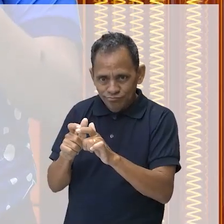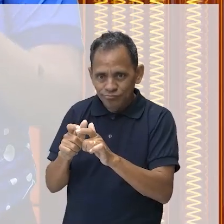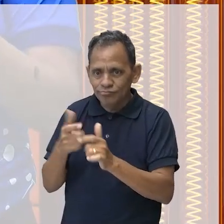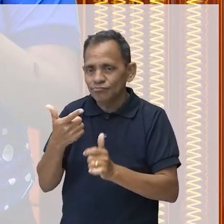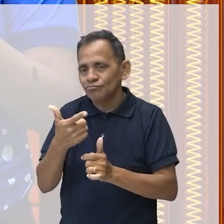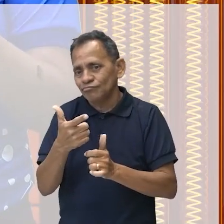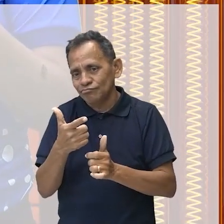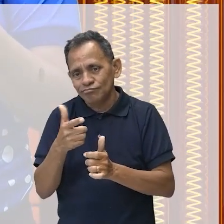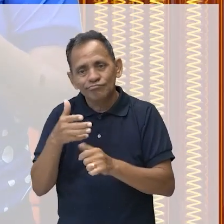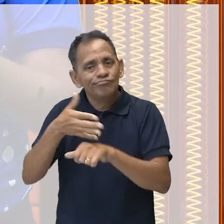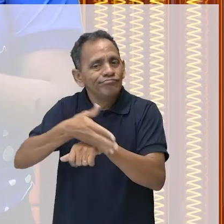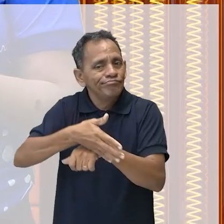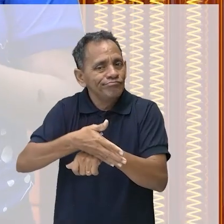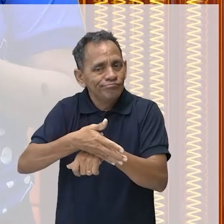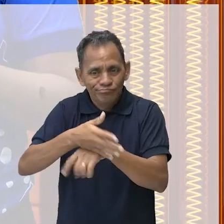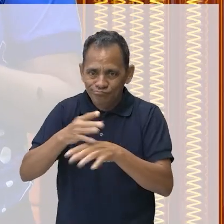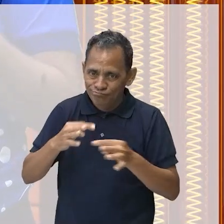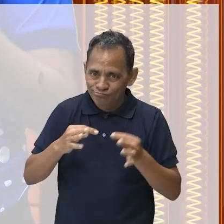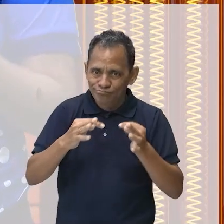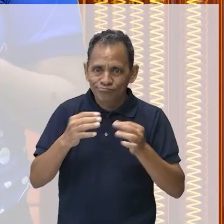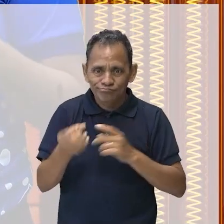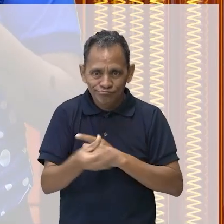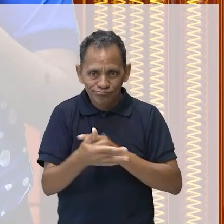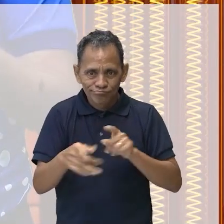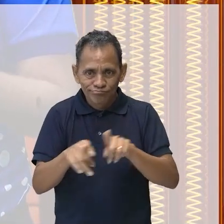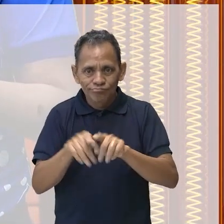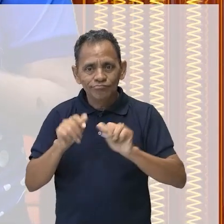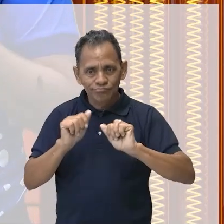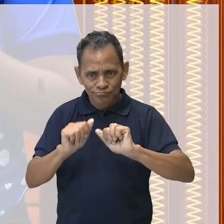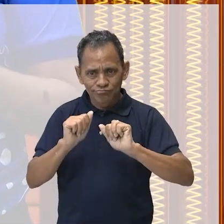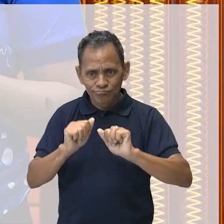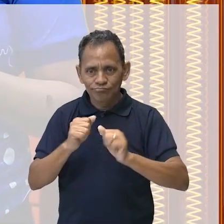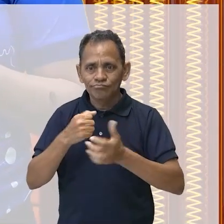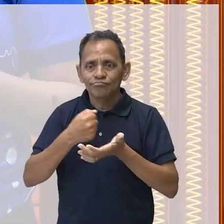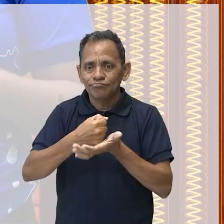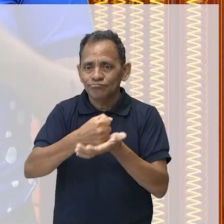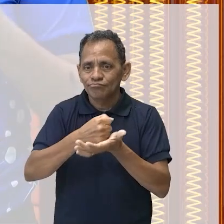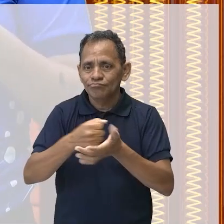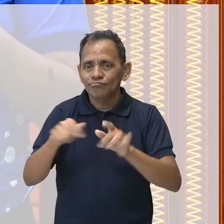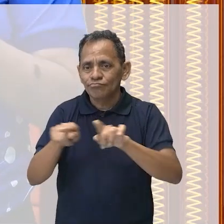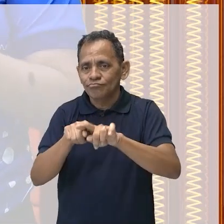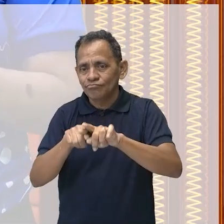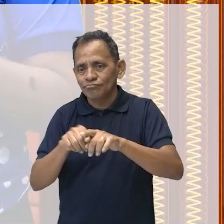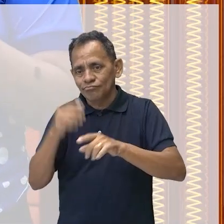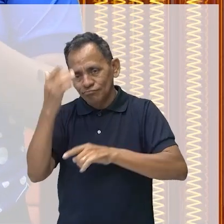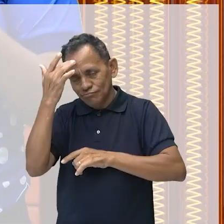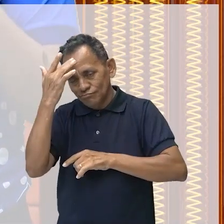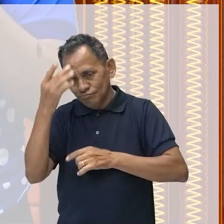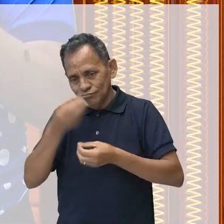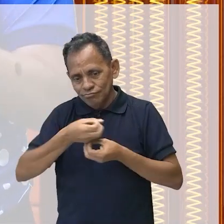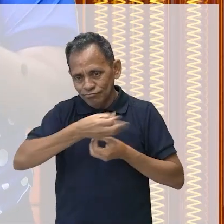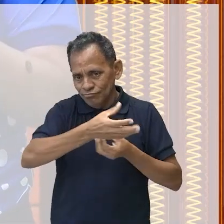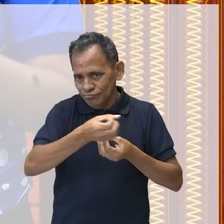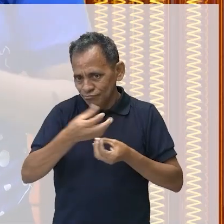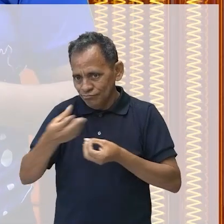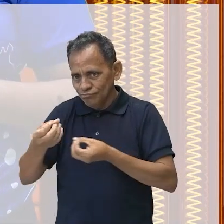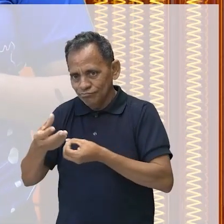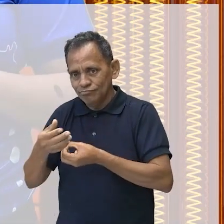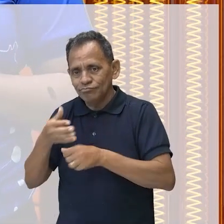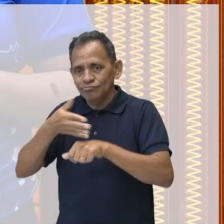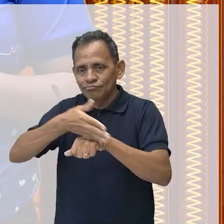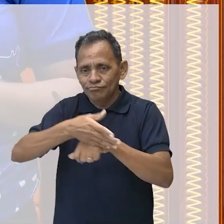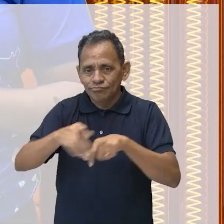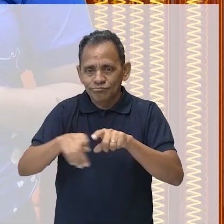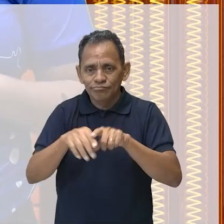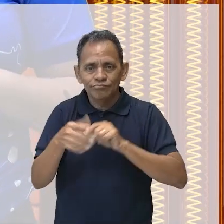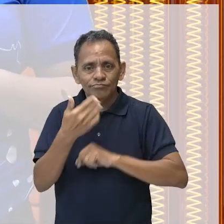têm acesso a essa tecnologia que pode ajudar, que também pode facilitar aí a essa distribuição, a esse acesso